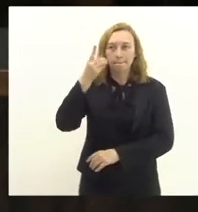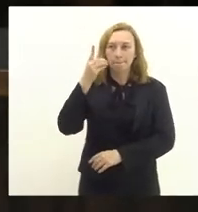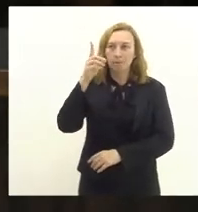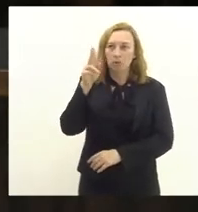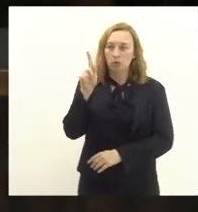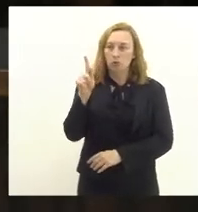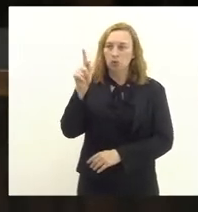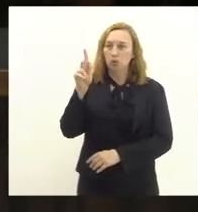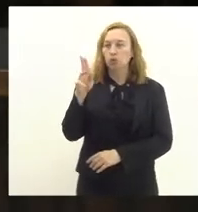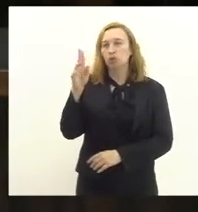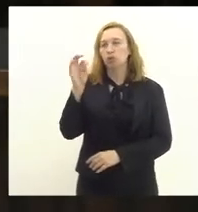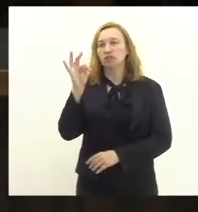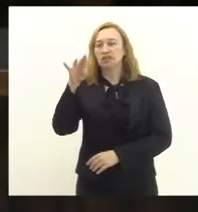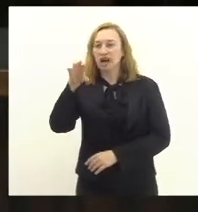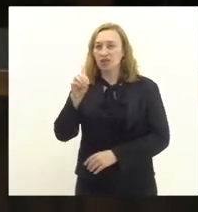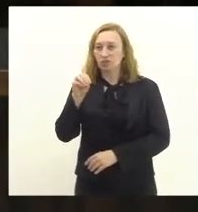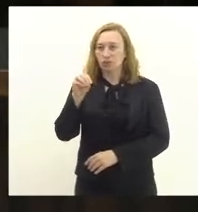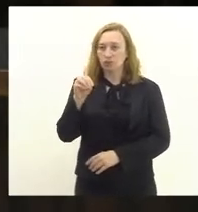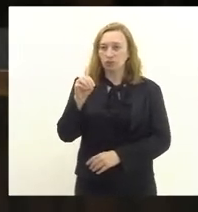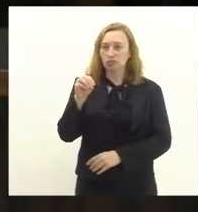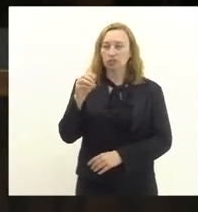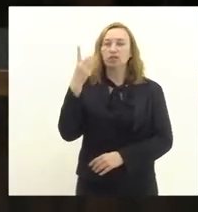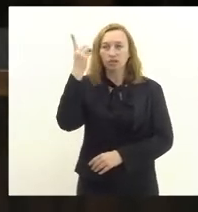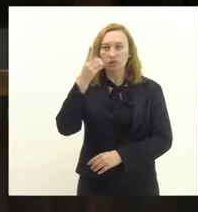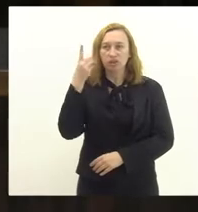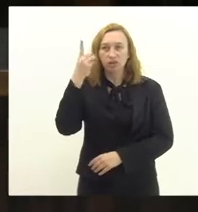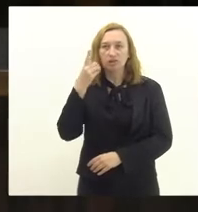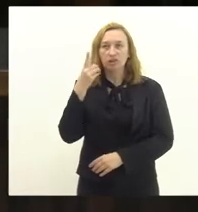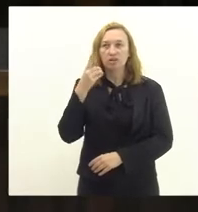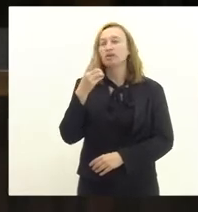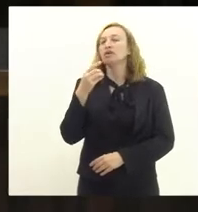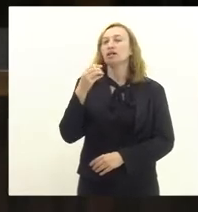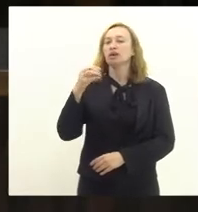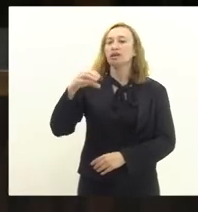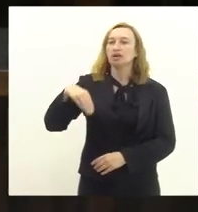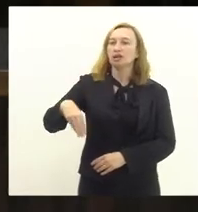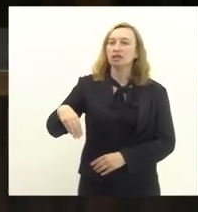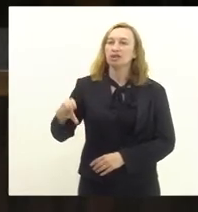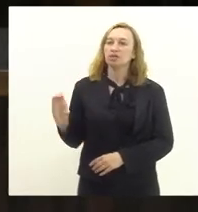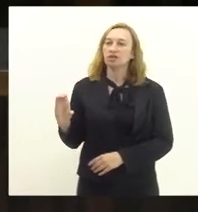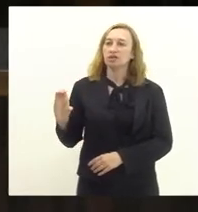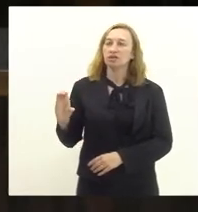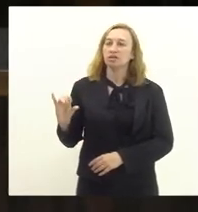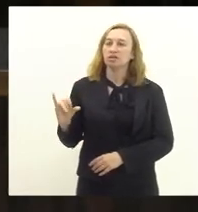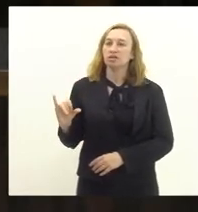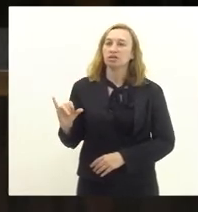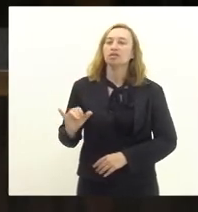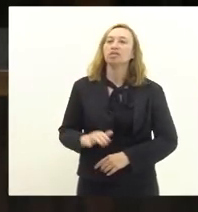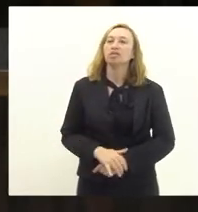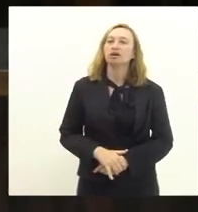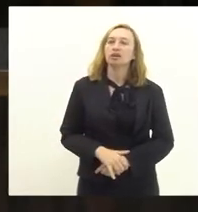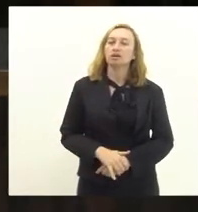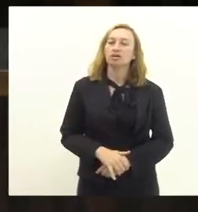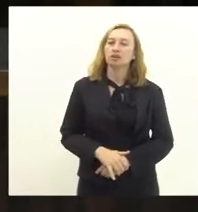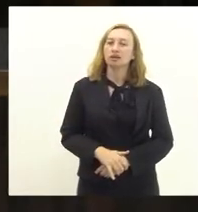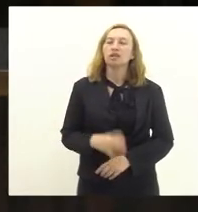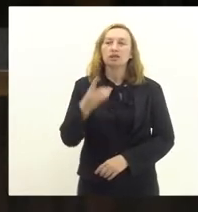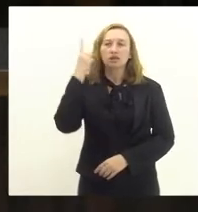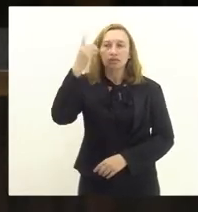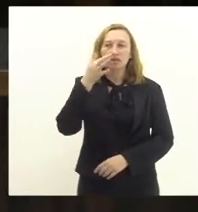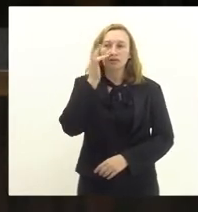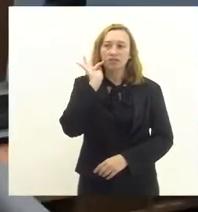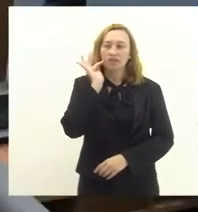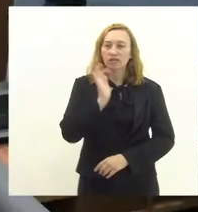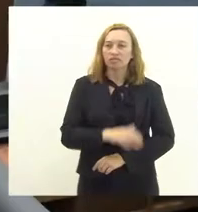Schmidt. Deputado Gustavo Schmidt, deputado Carlos Mink. Deputado Carlos Mink, deputado Flávio